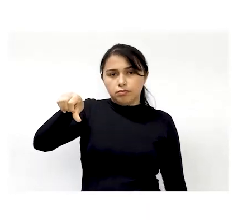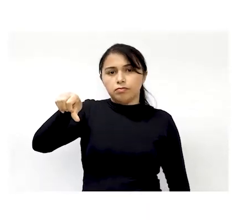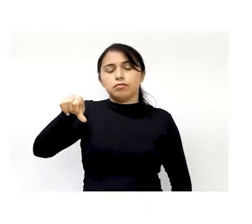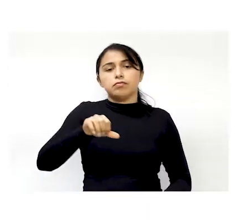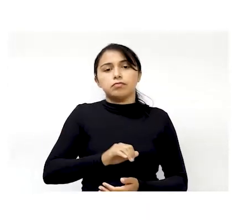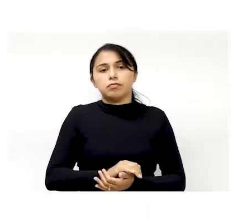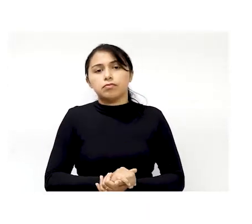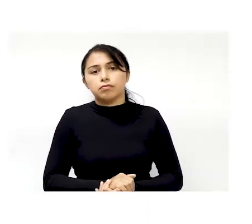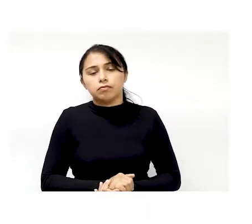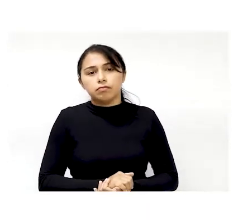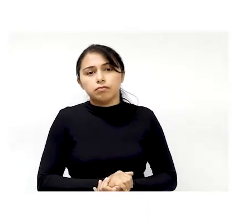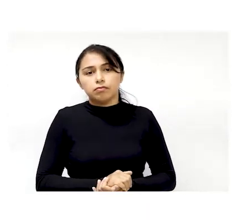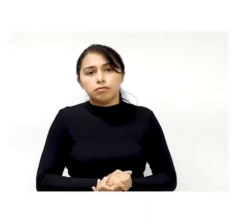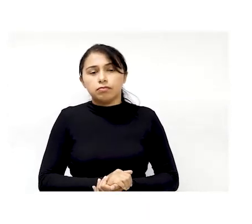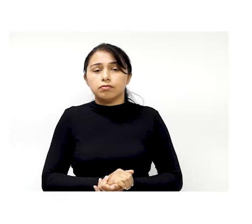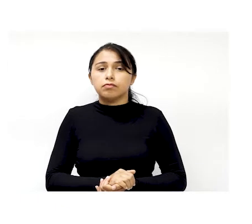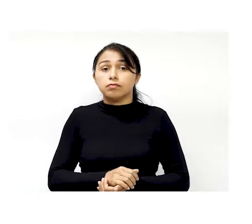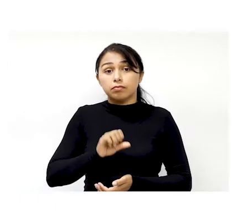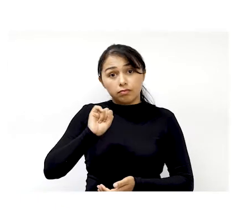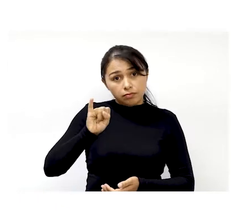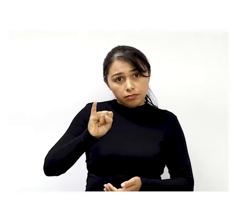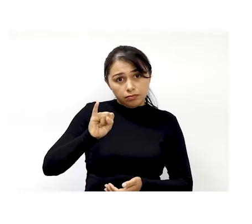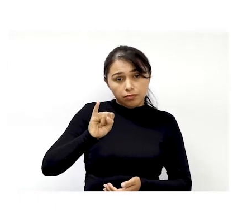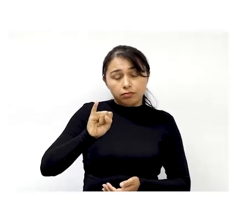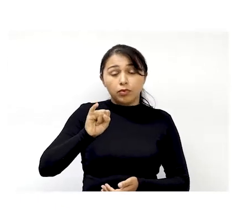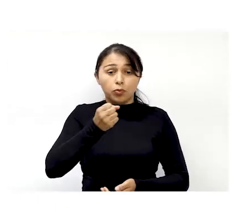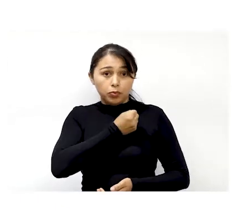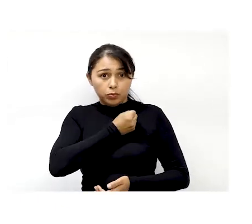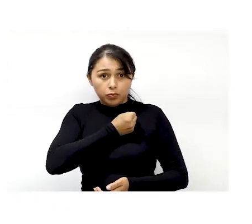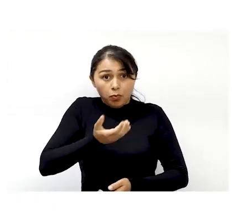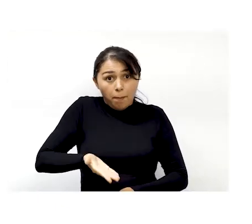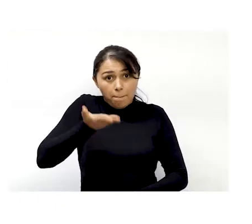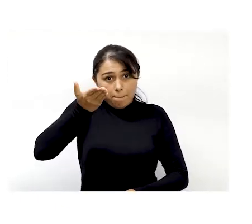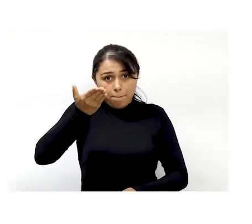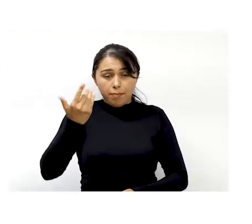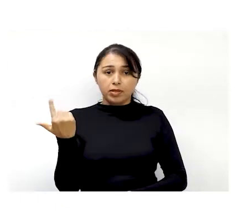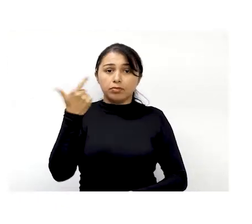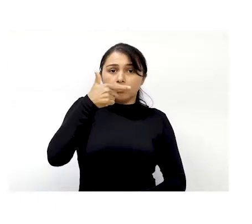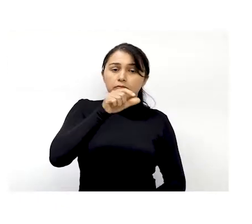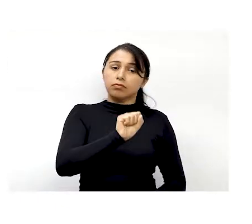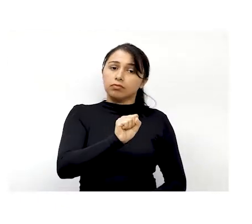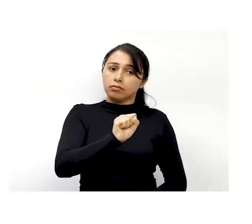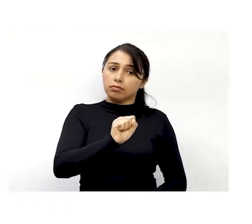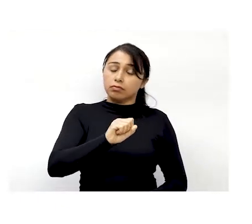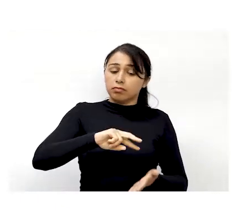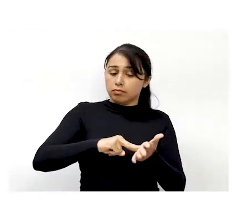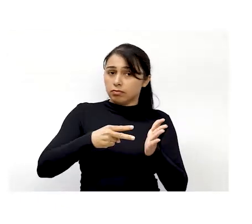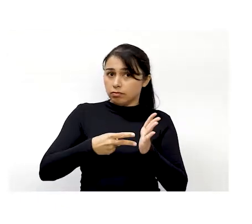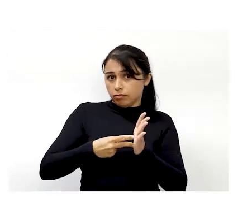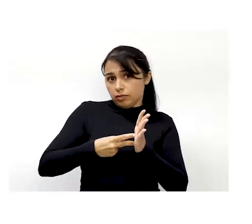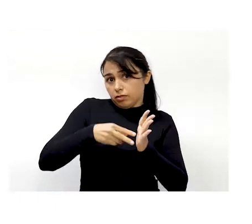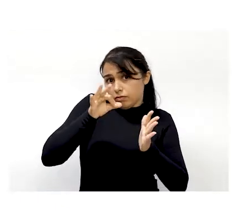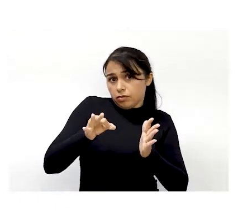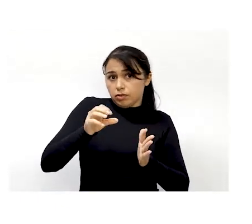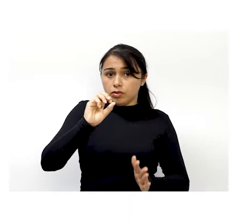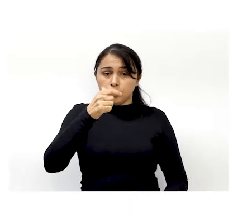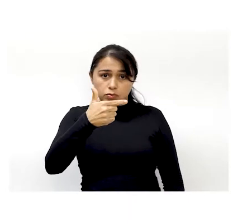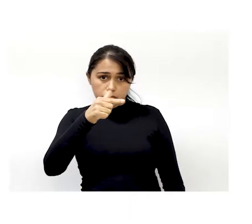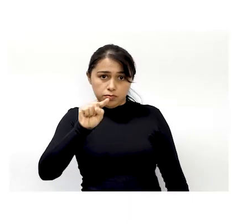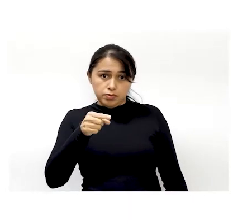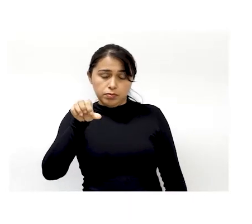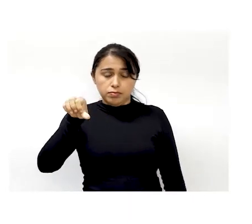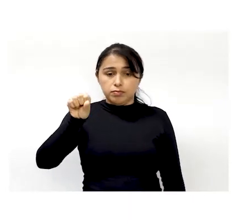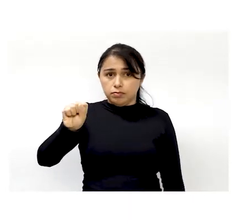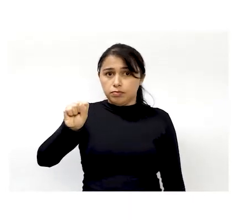então 7,84. Vamos ver agora o 2,9, ver se ele chega mais perto, né, ou se ele